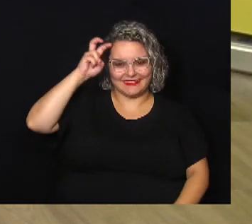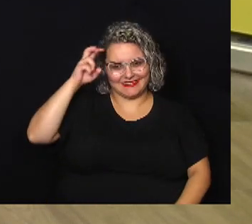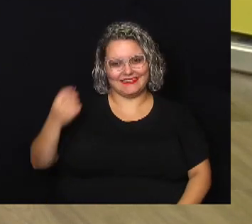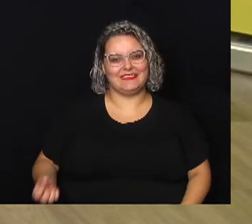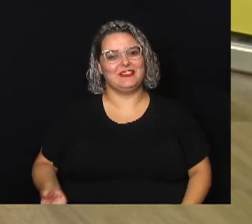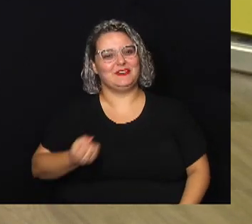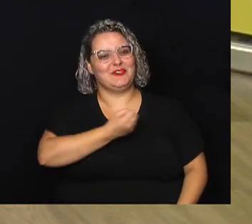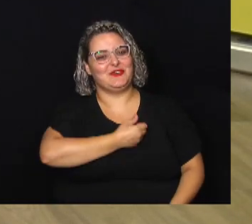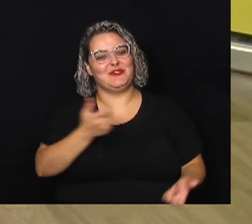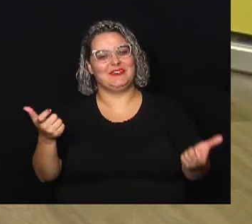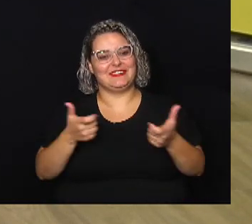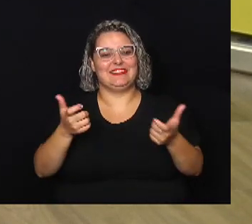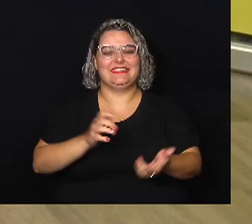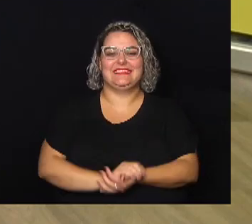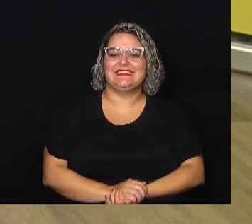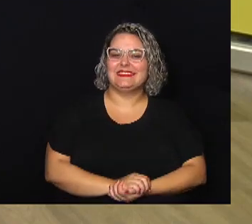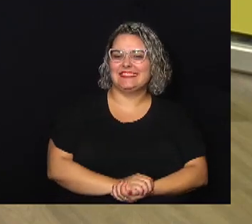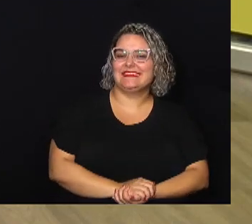números menores aqui.